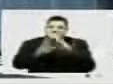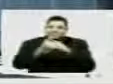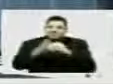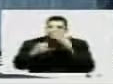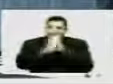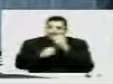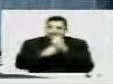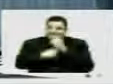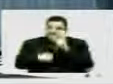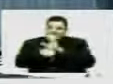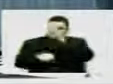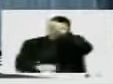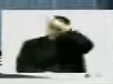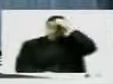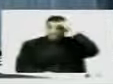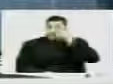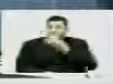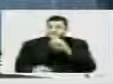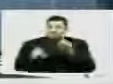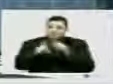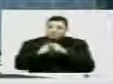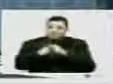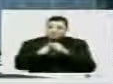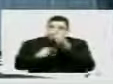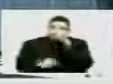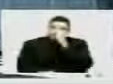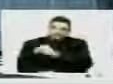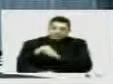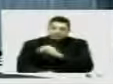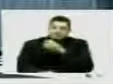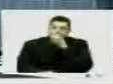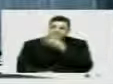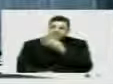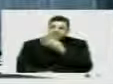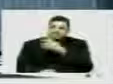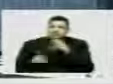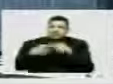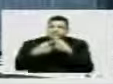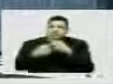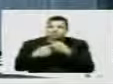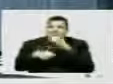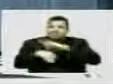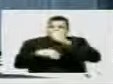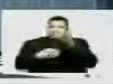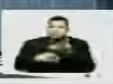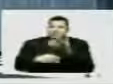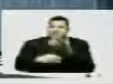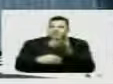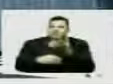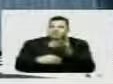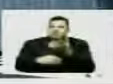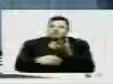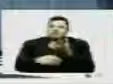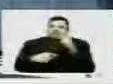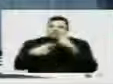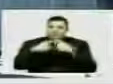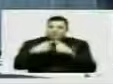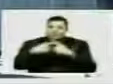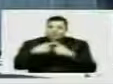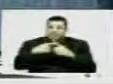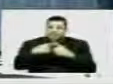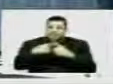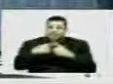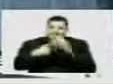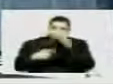nas contas do Estado do Amazonas é devastador. Mas mais do que isso, porque ele é